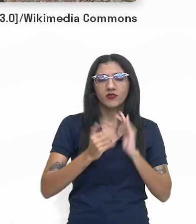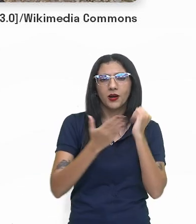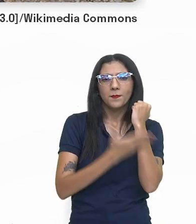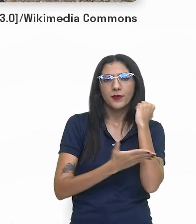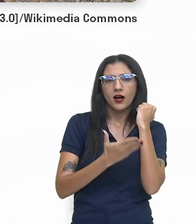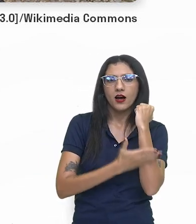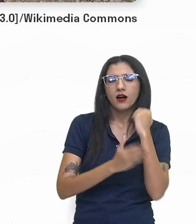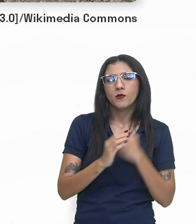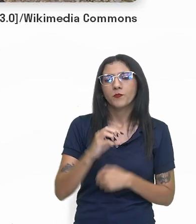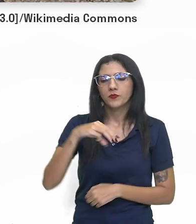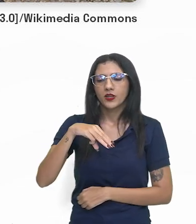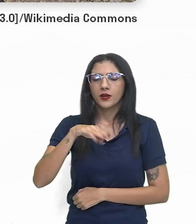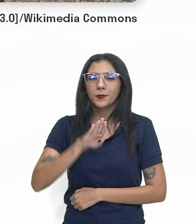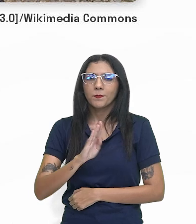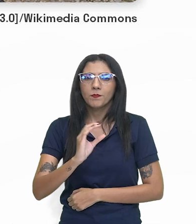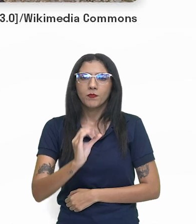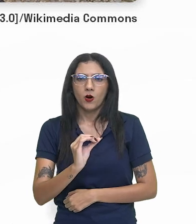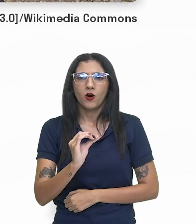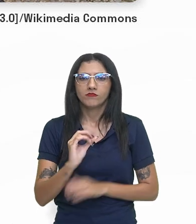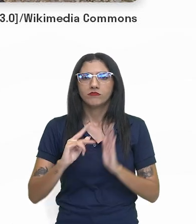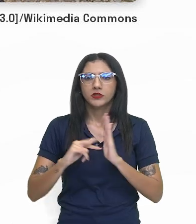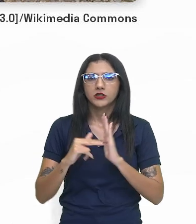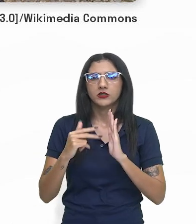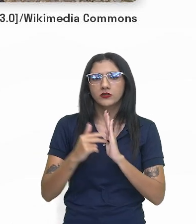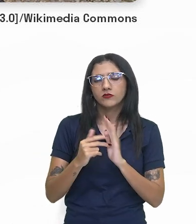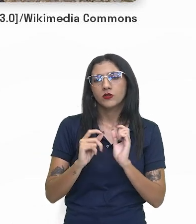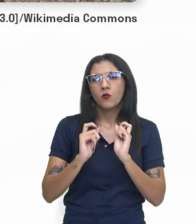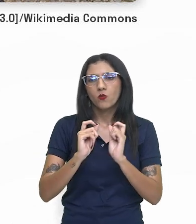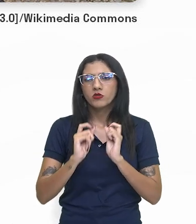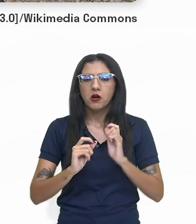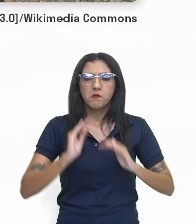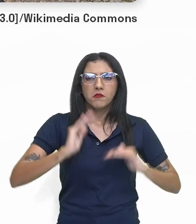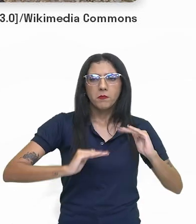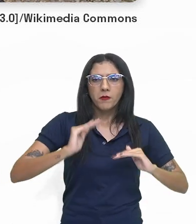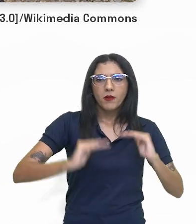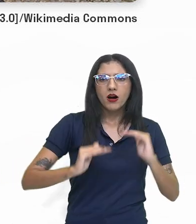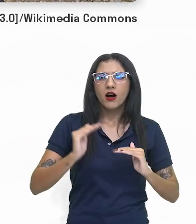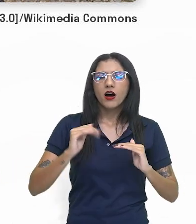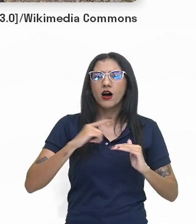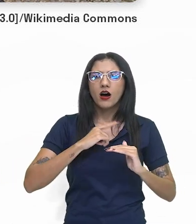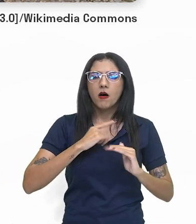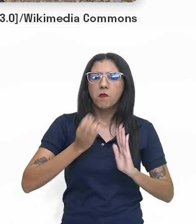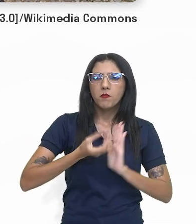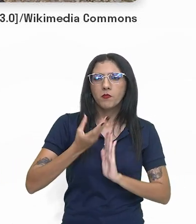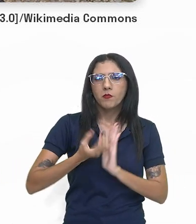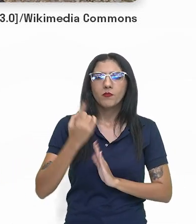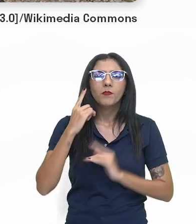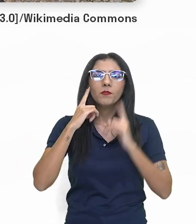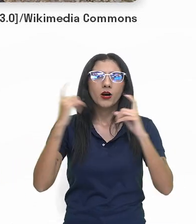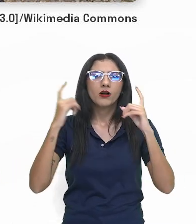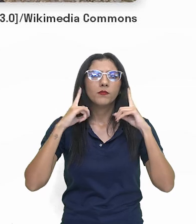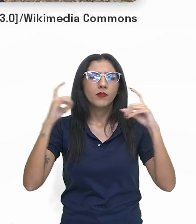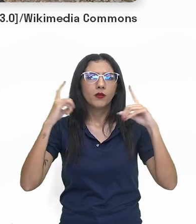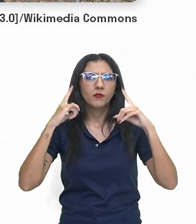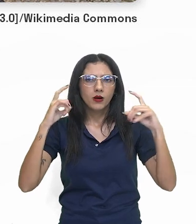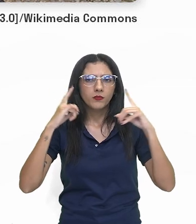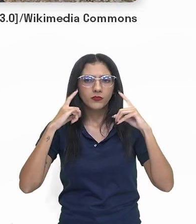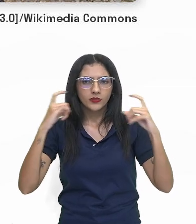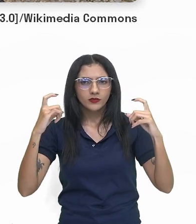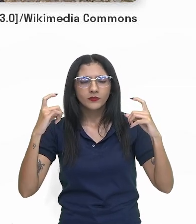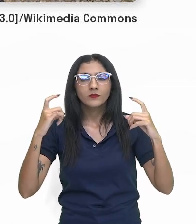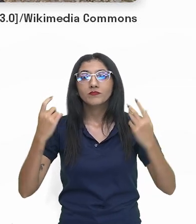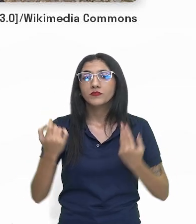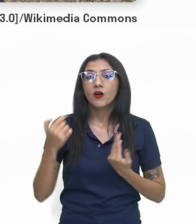ou furado. Em todo, traduz pau-oco que produz som. Então, a gente observa aí que